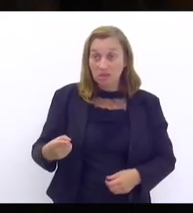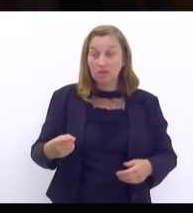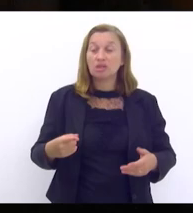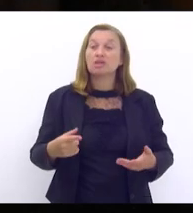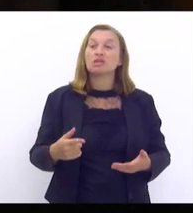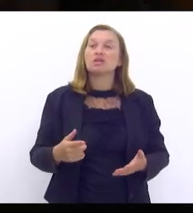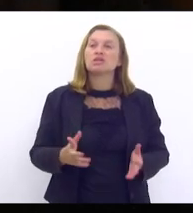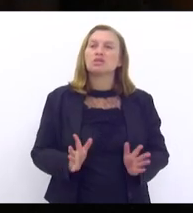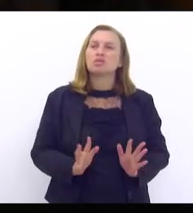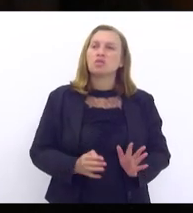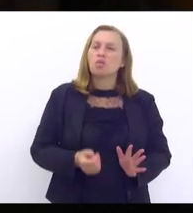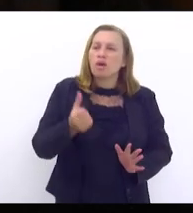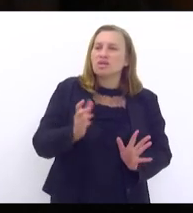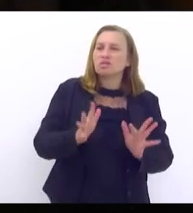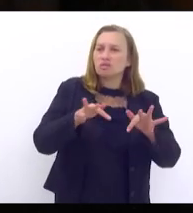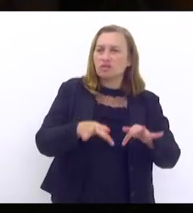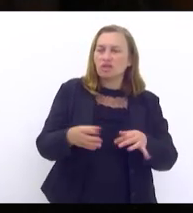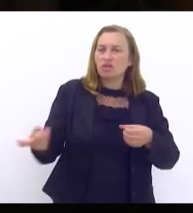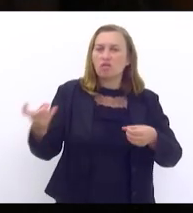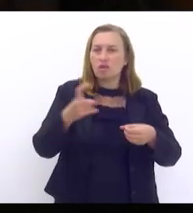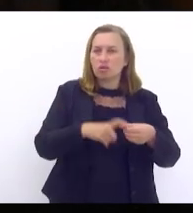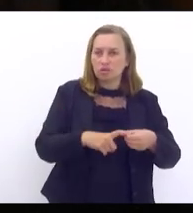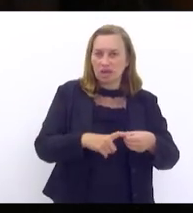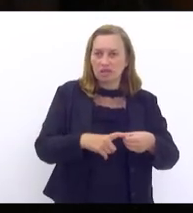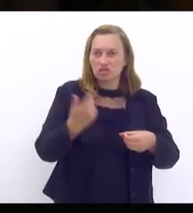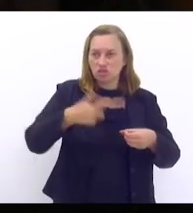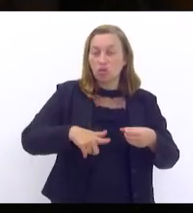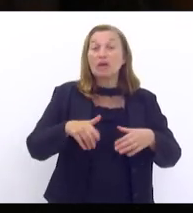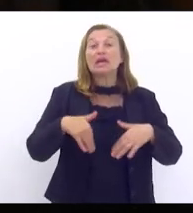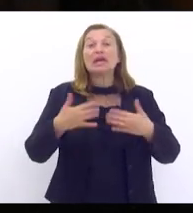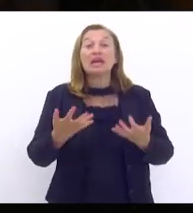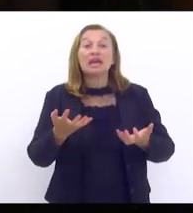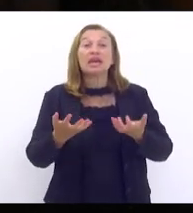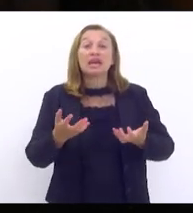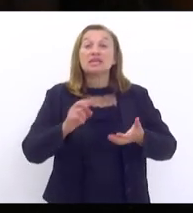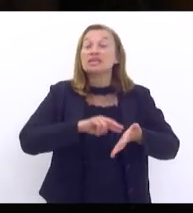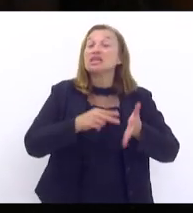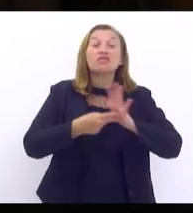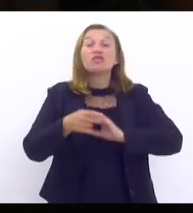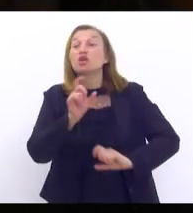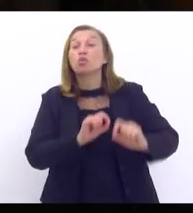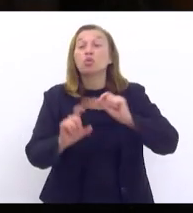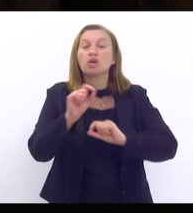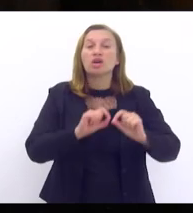Vargas, foi recriado. Isto quer dizer, entre